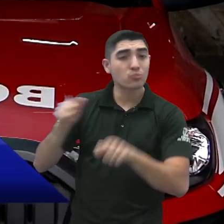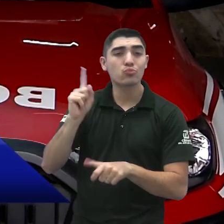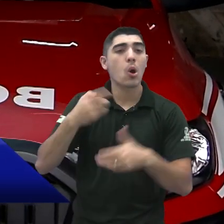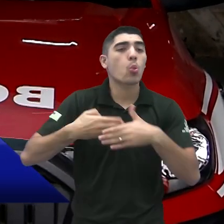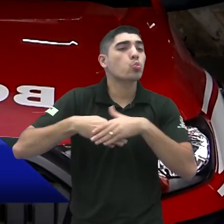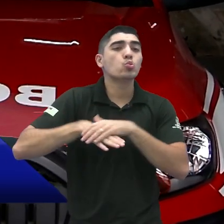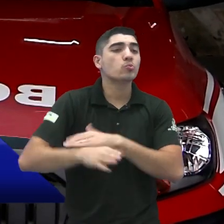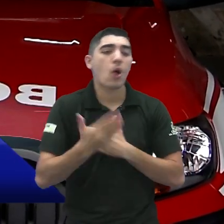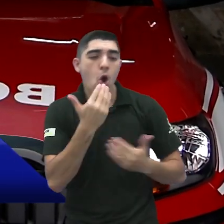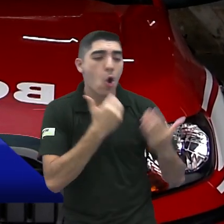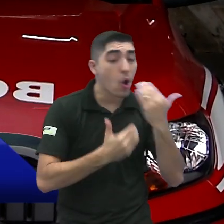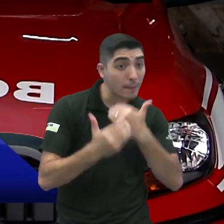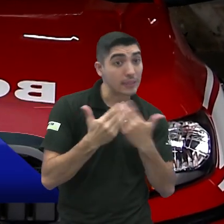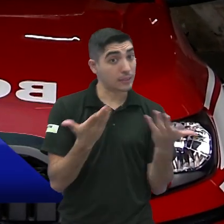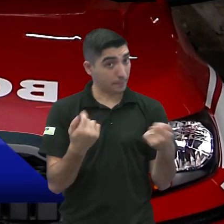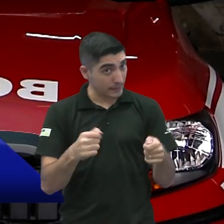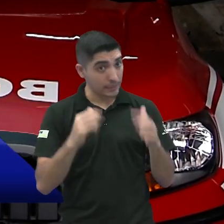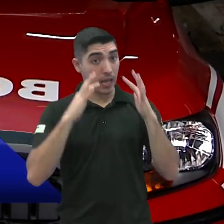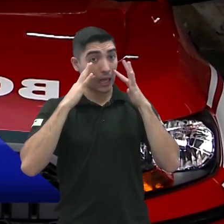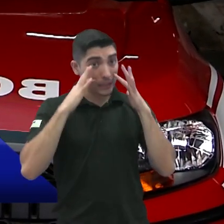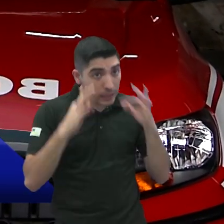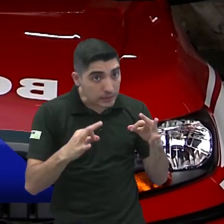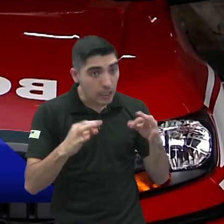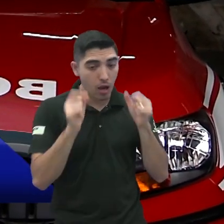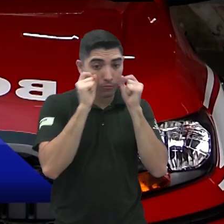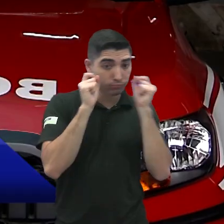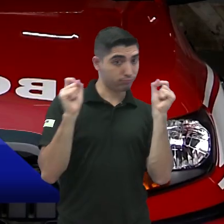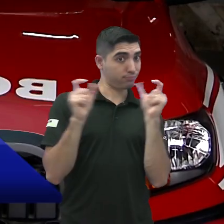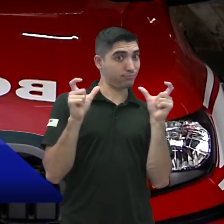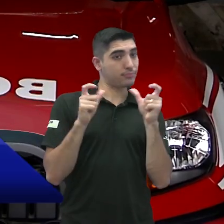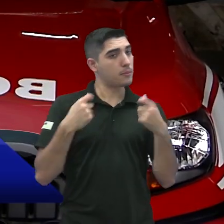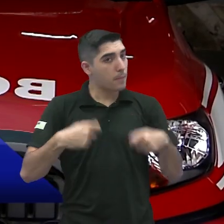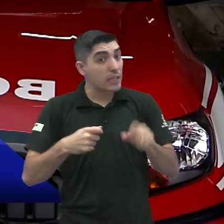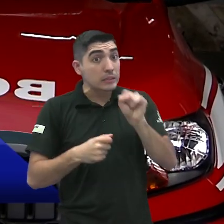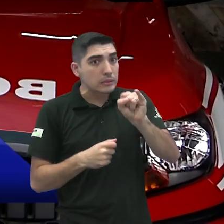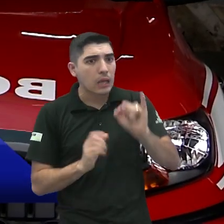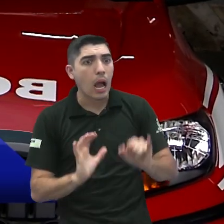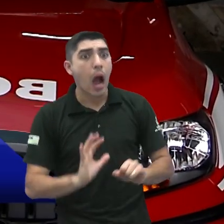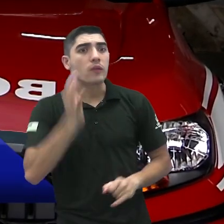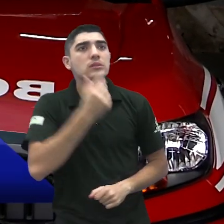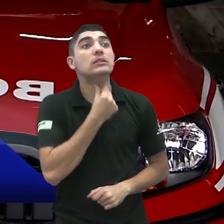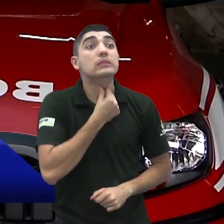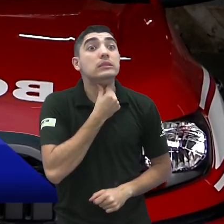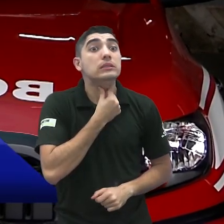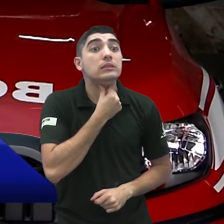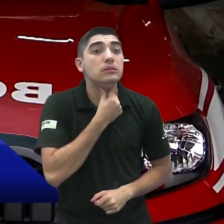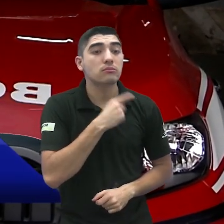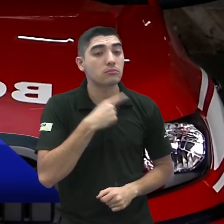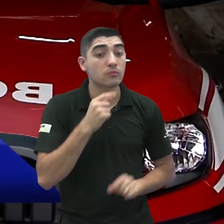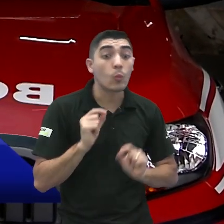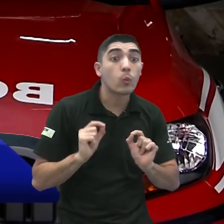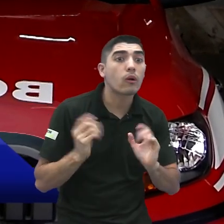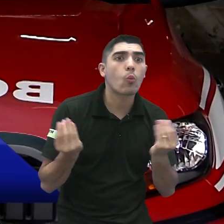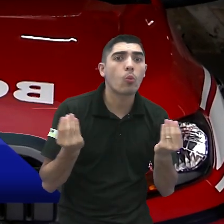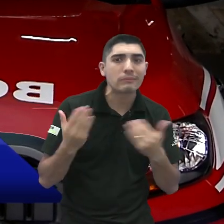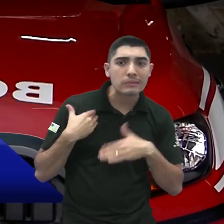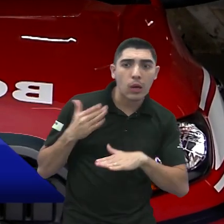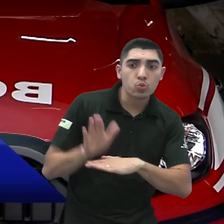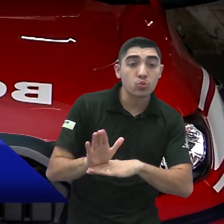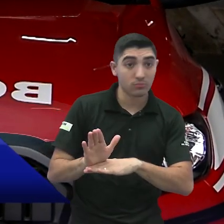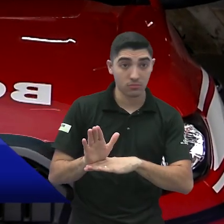dia das pessoas, e a gente tem que se preocupar sim, né, nesses casos aí, se acontecer um engasgamento, o que nós devemos fazer,